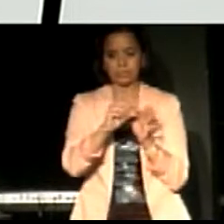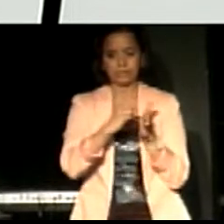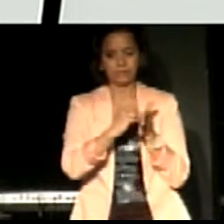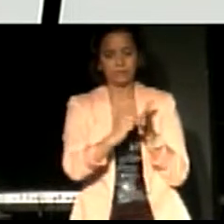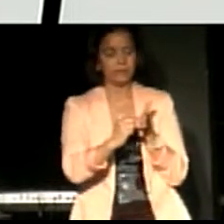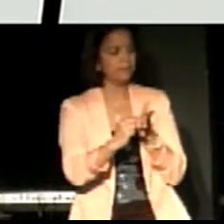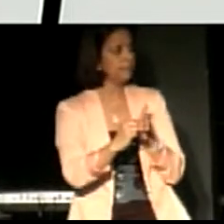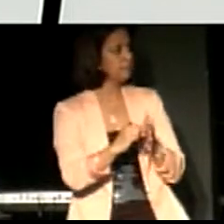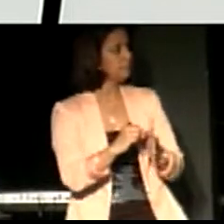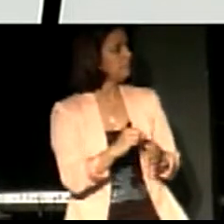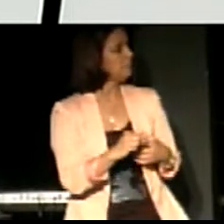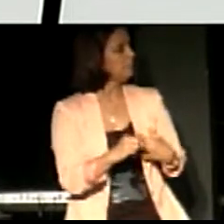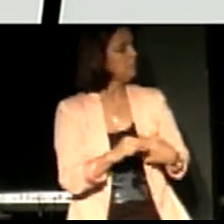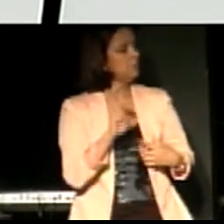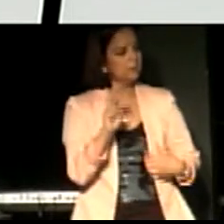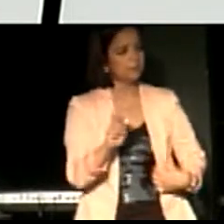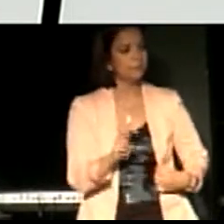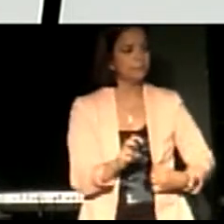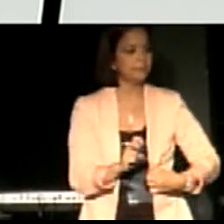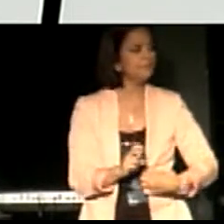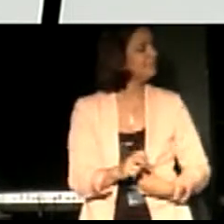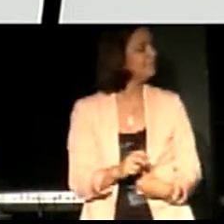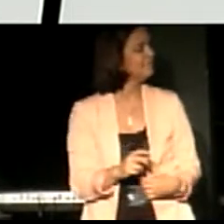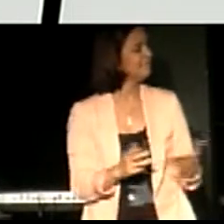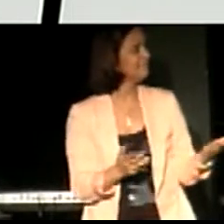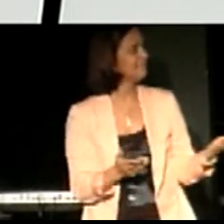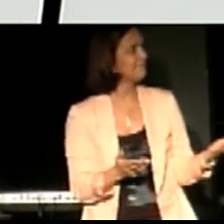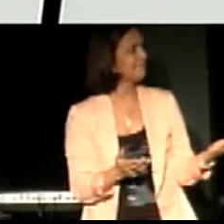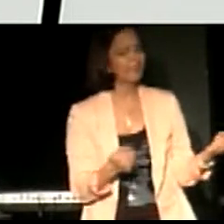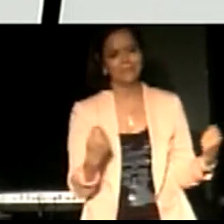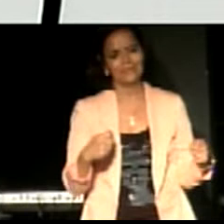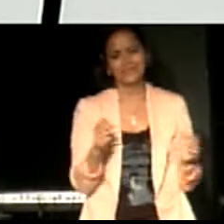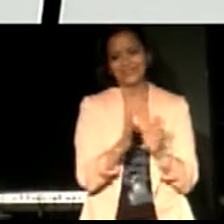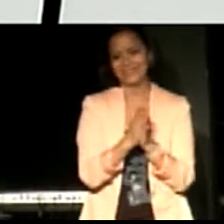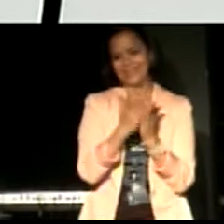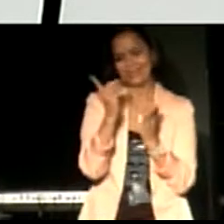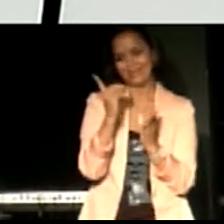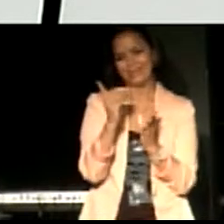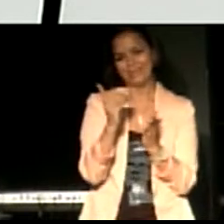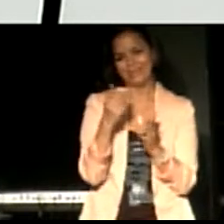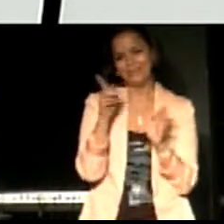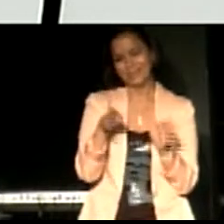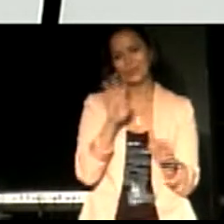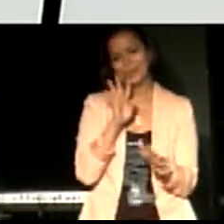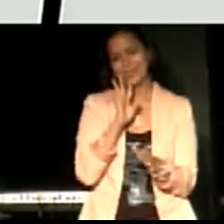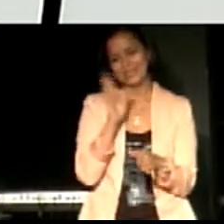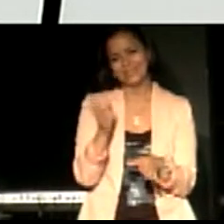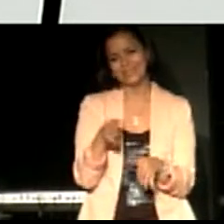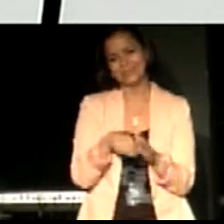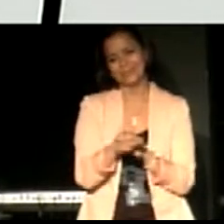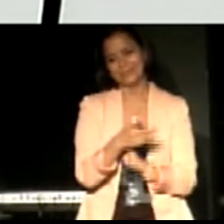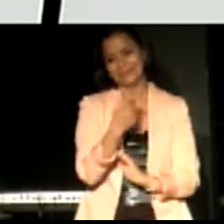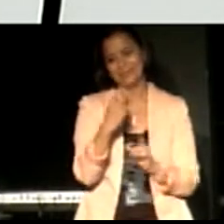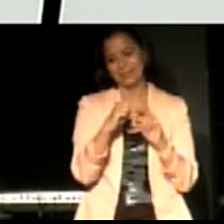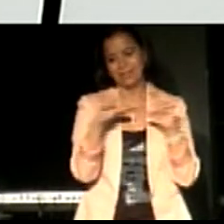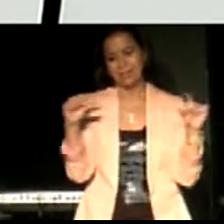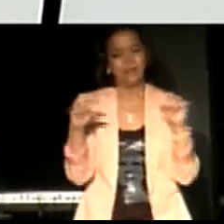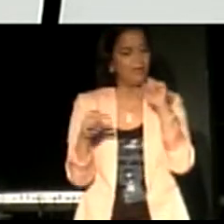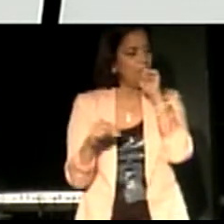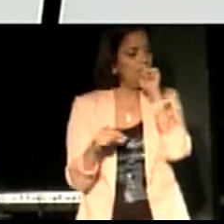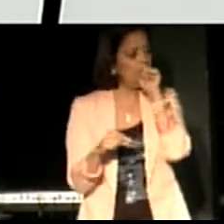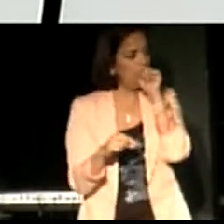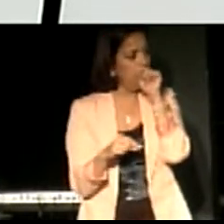5. Talvez você nem precisasse abrir a sua Bíblia, porque você já sabe de cor.